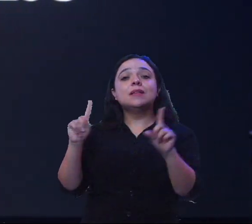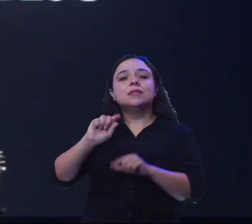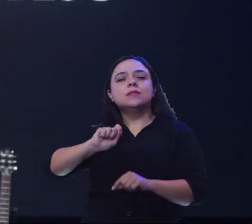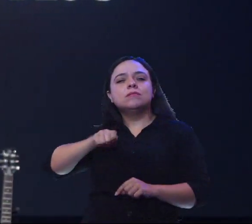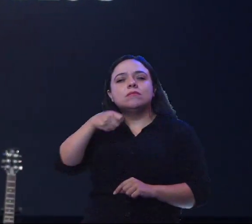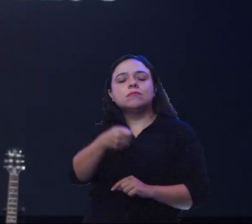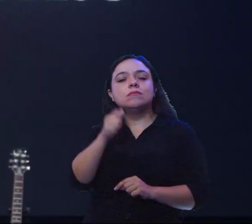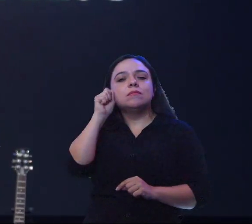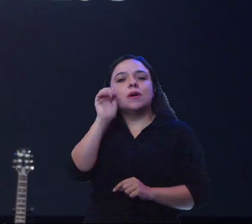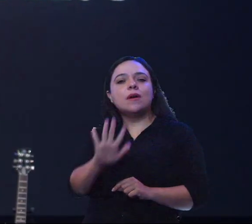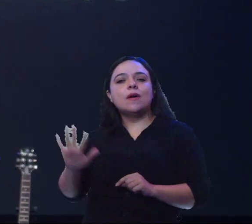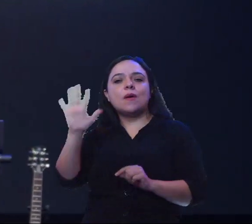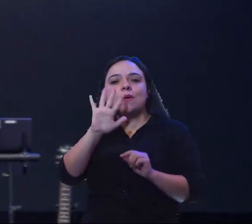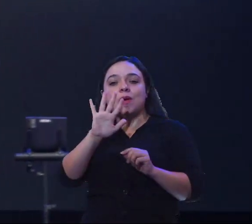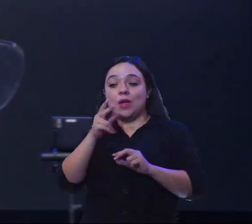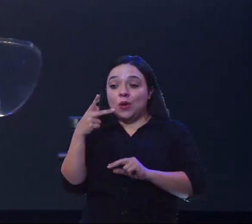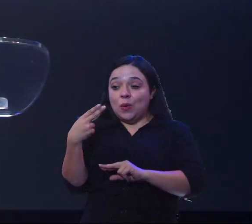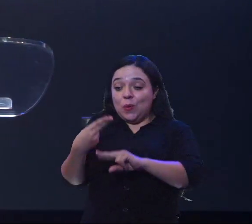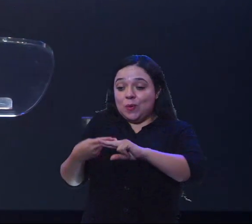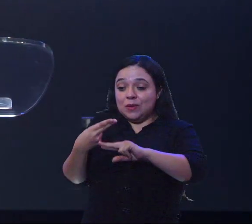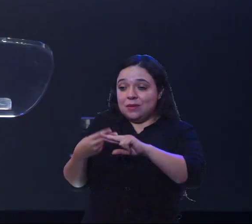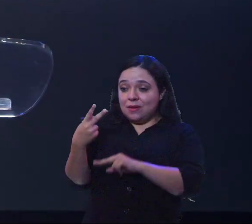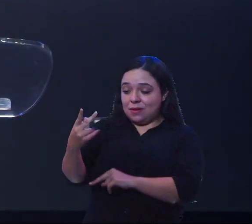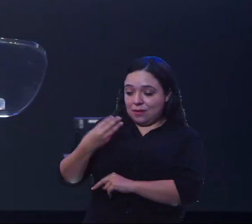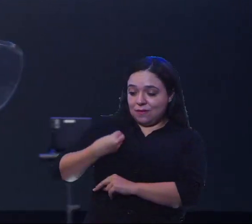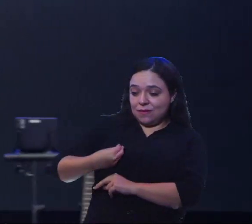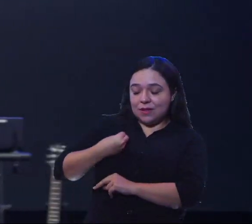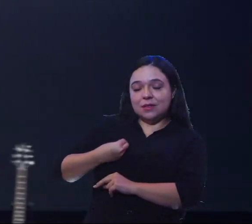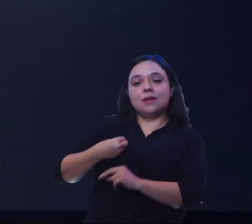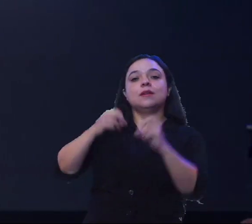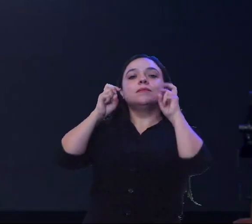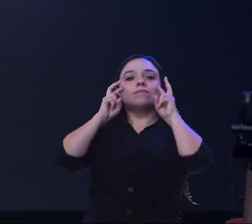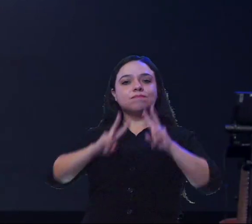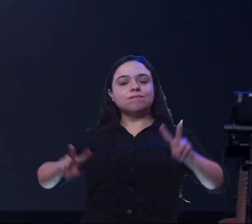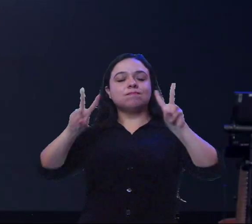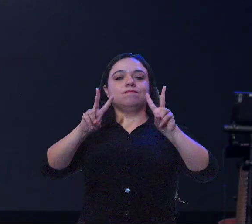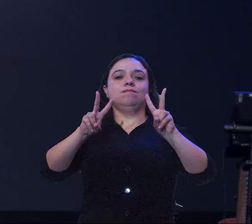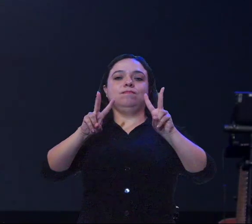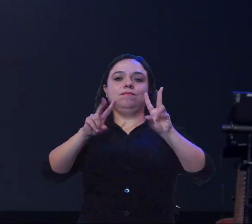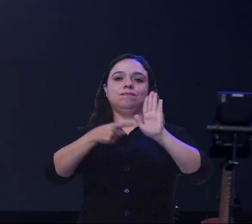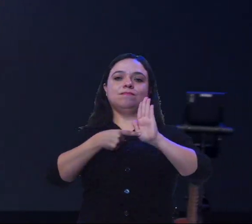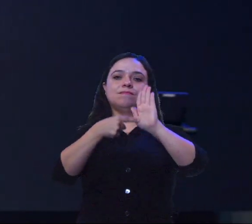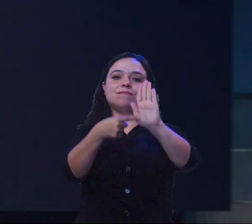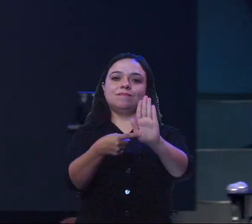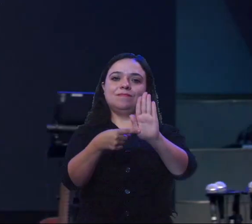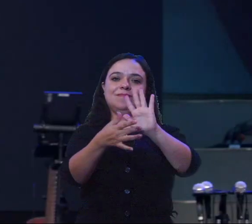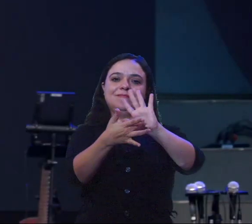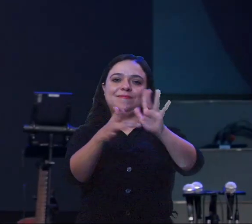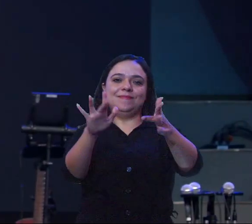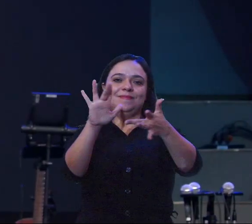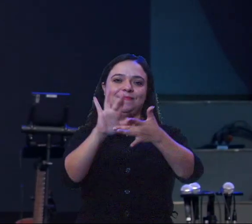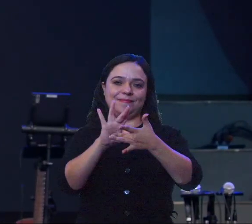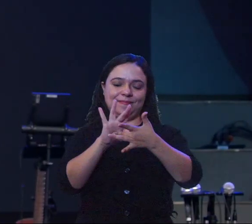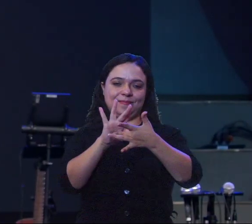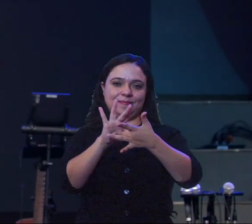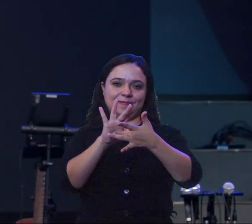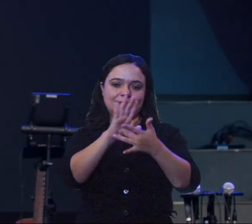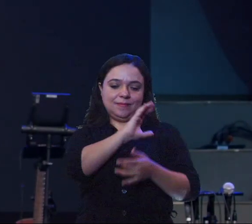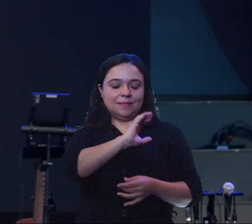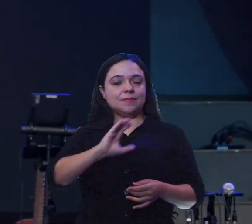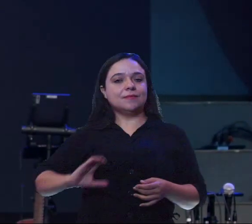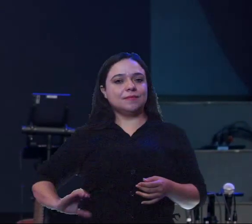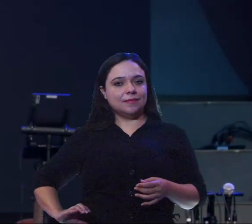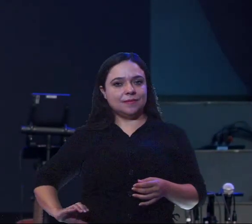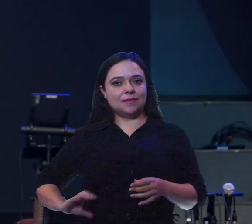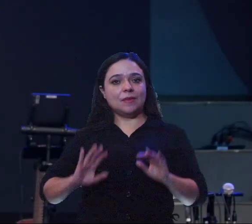é alguém que através da sua vida foi semelhante ou uma ilustração do próprio Cristo, mas de